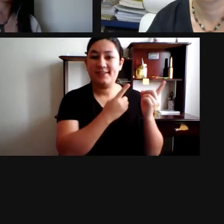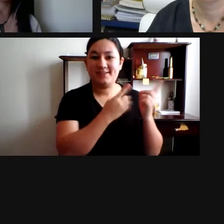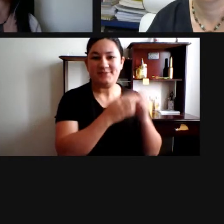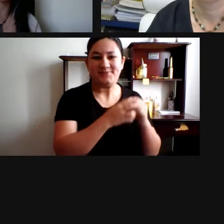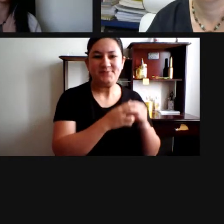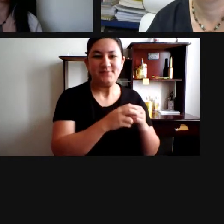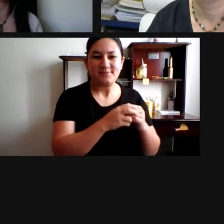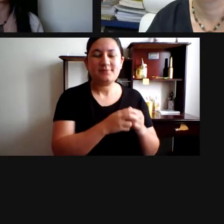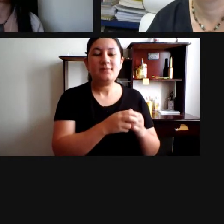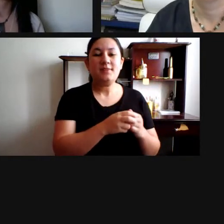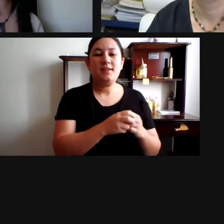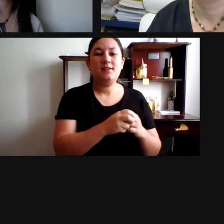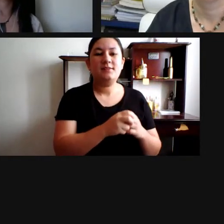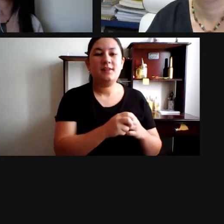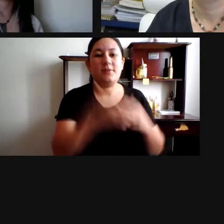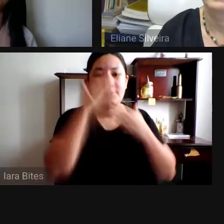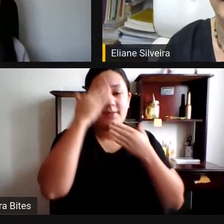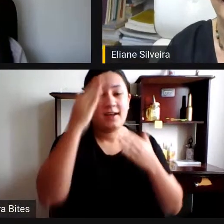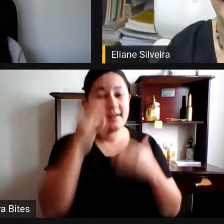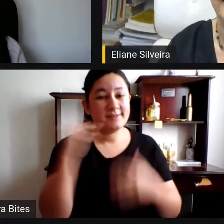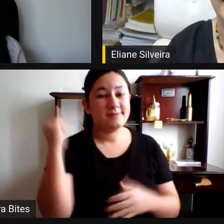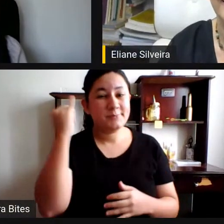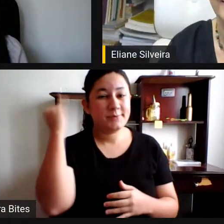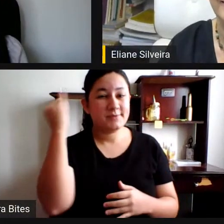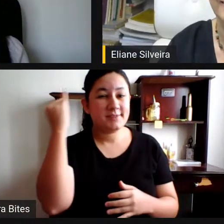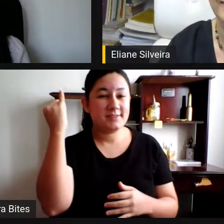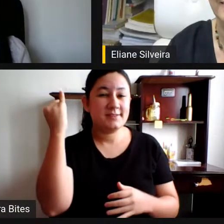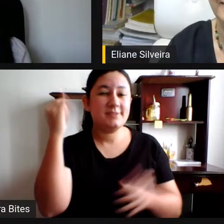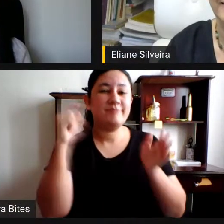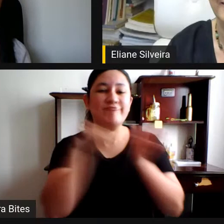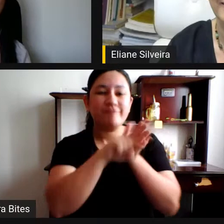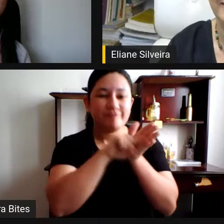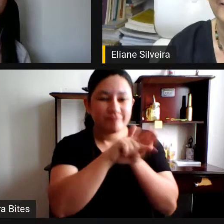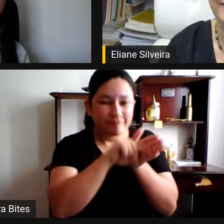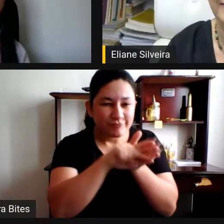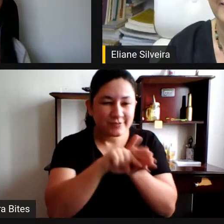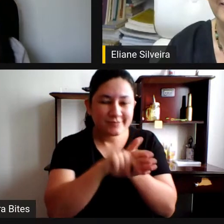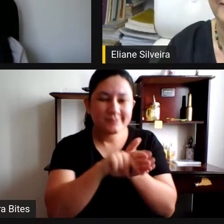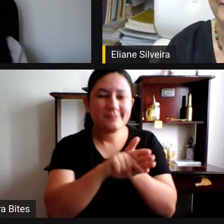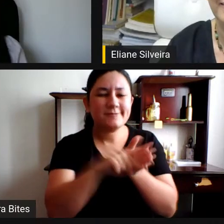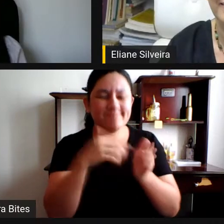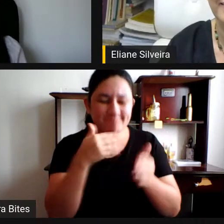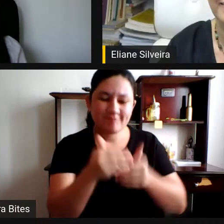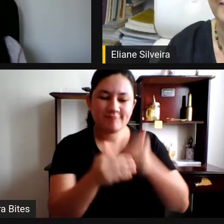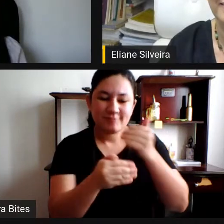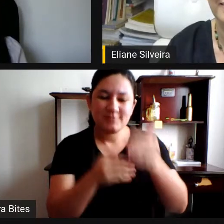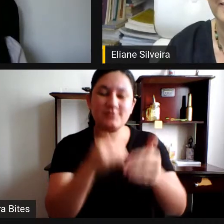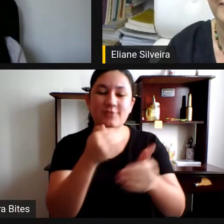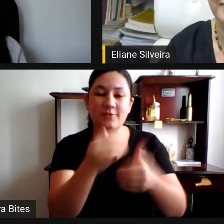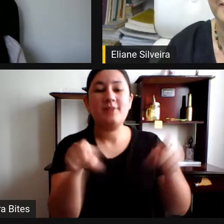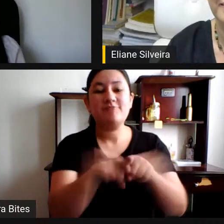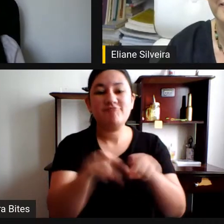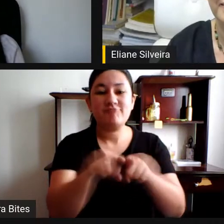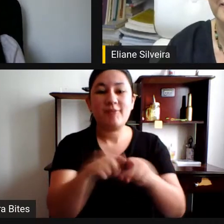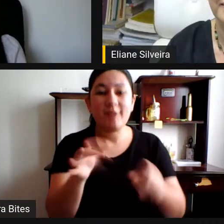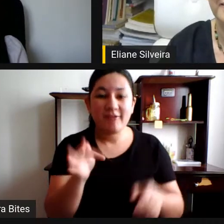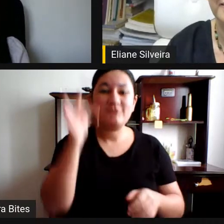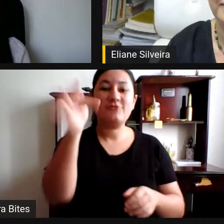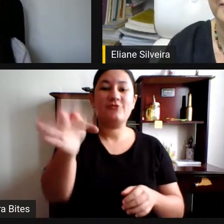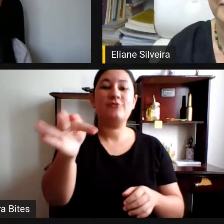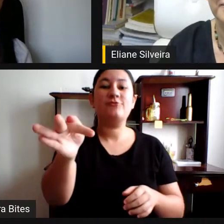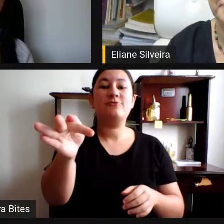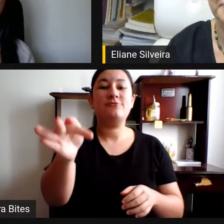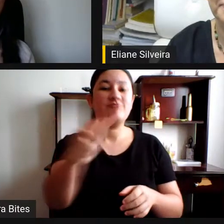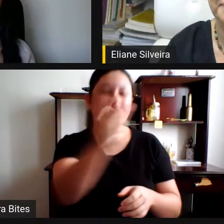serão muito importantes, tanto para pesquisas que estão em desenvolvimento, e também para futuras pesquisas na área